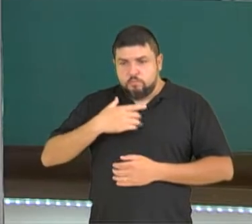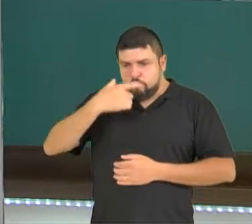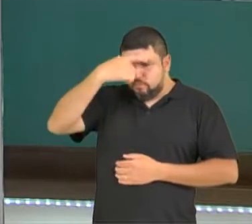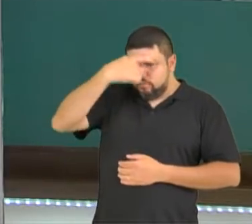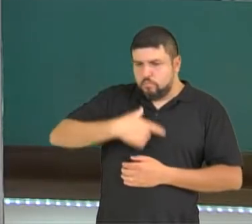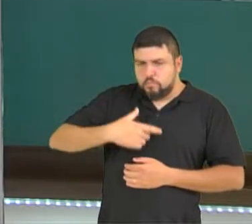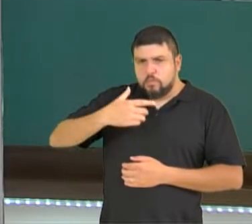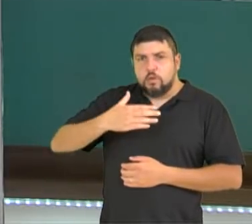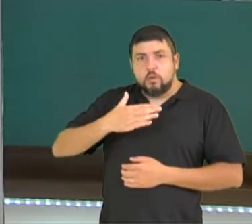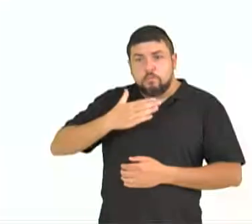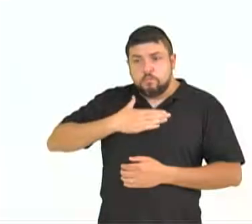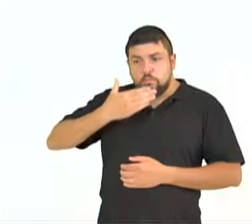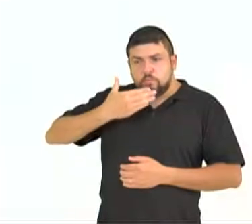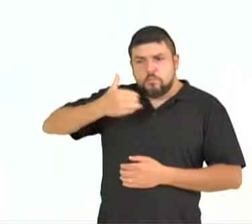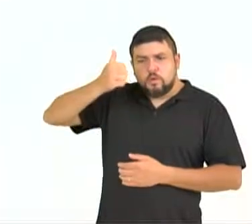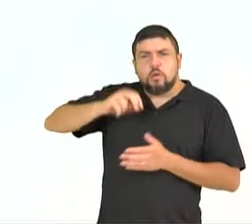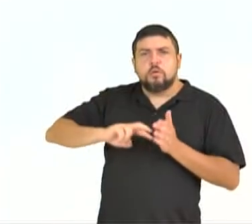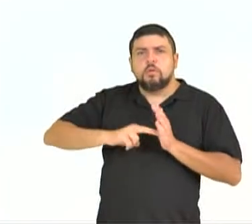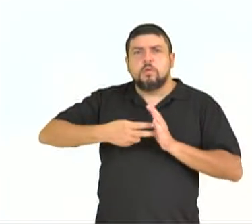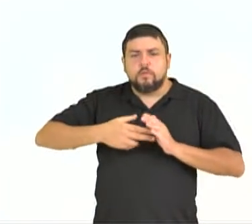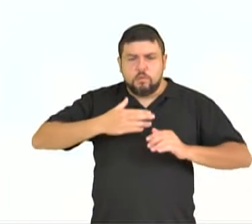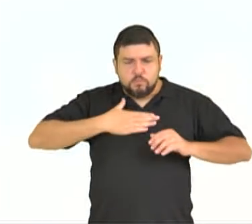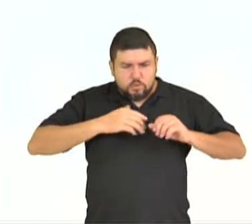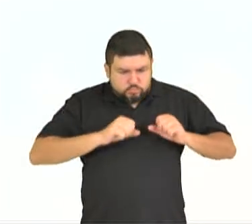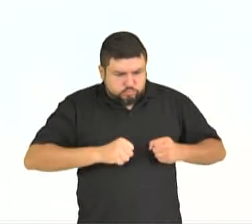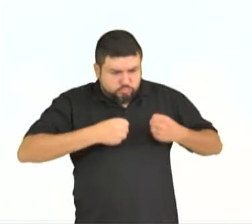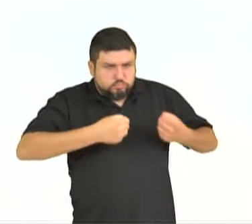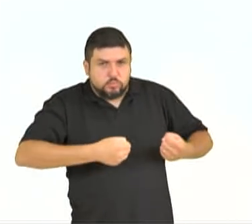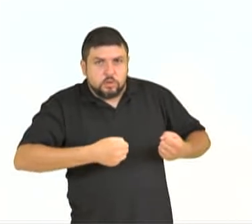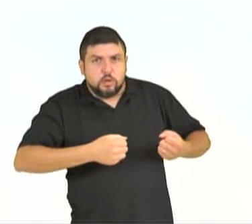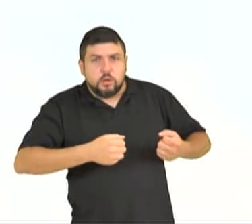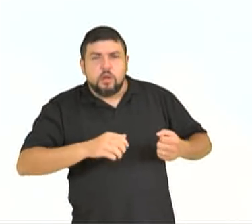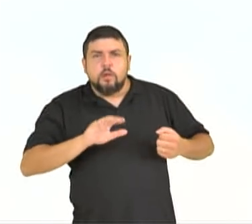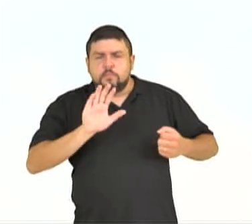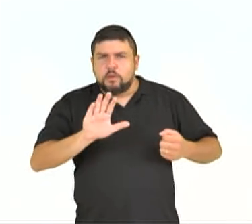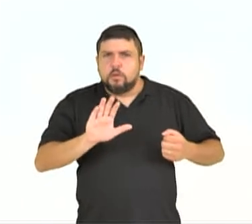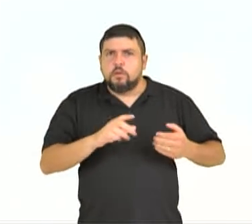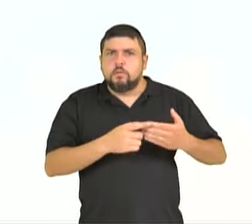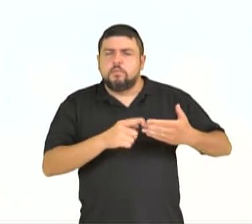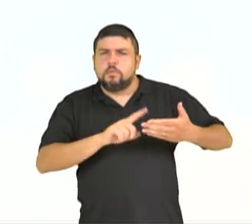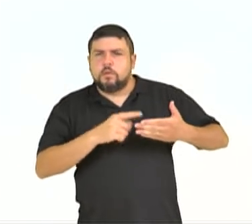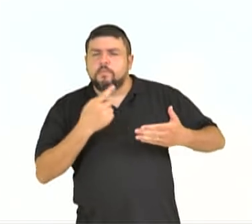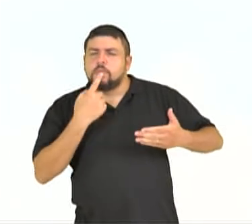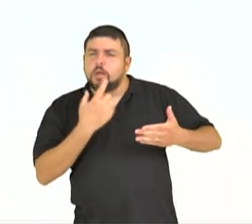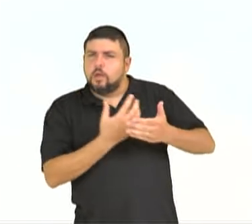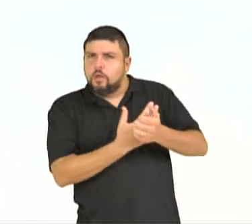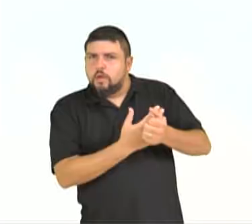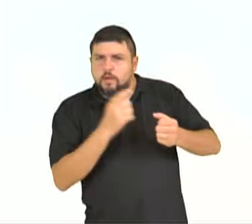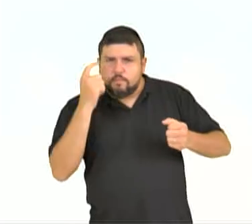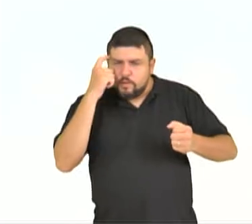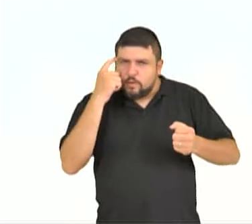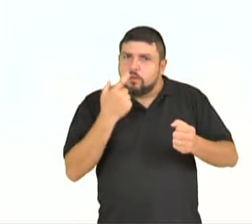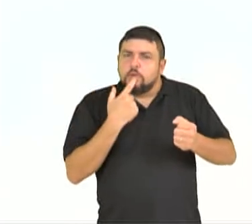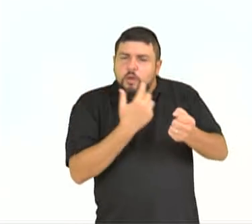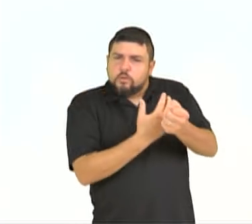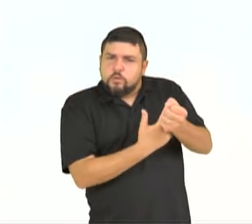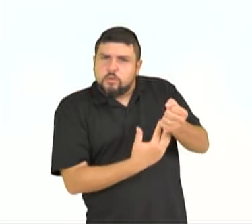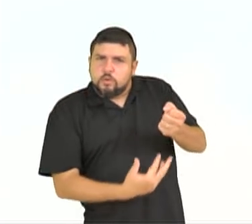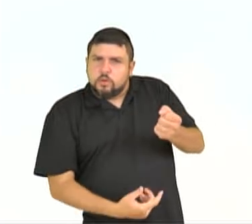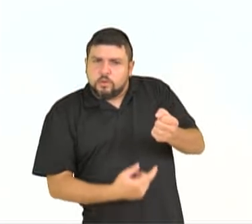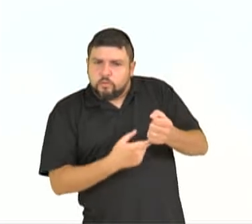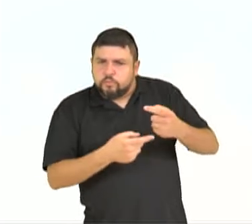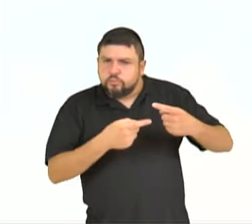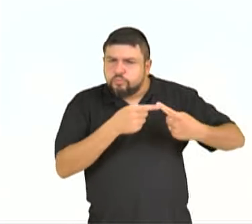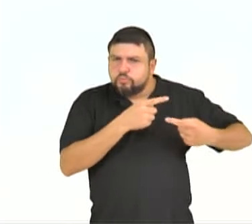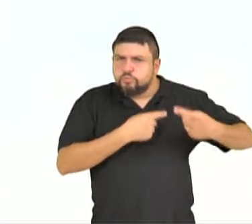significar tanto literalmente, já que o sangue é uma parte importante do nosso corpo, como de modo figurado, significando bondade